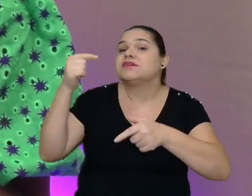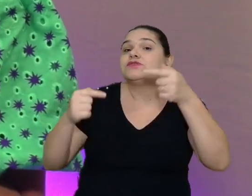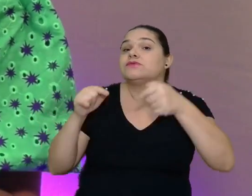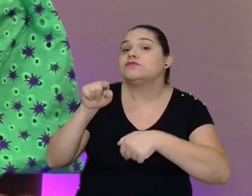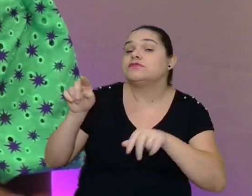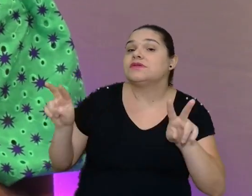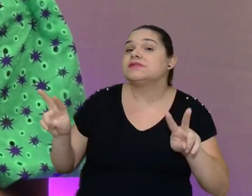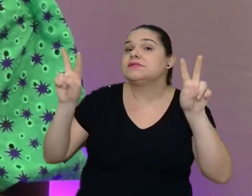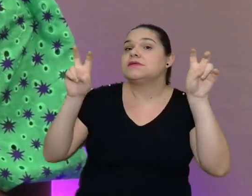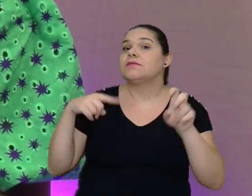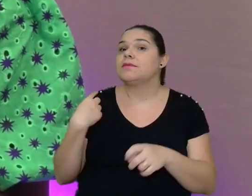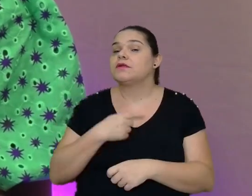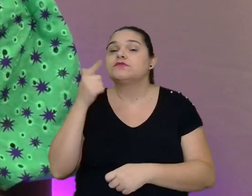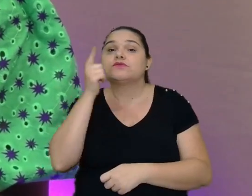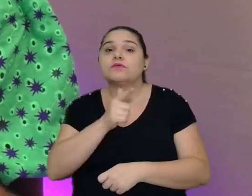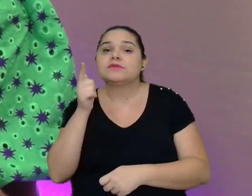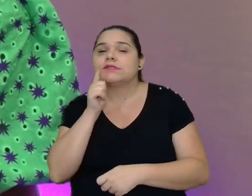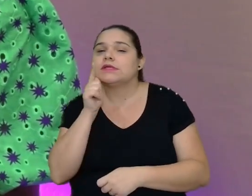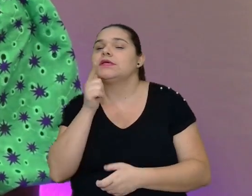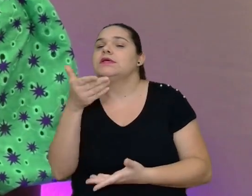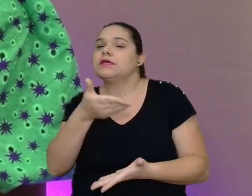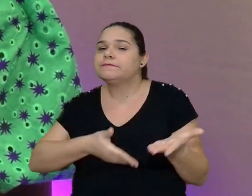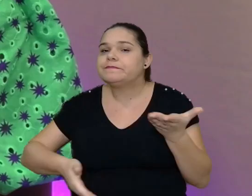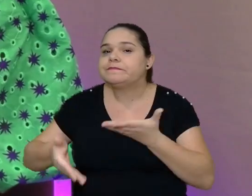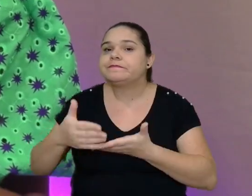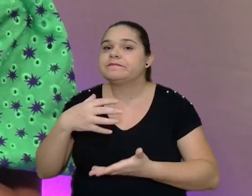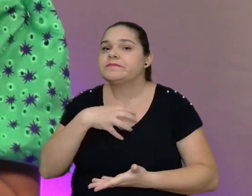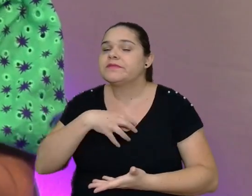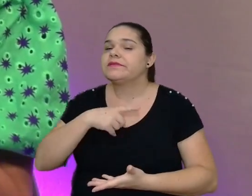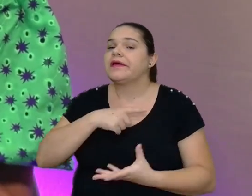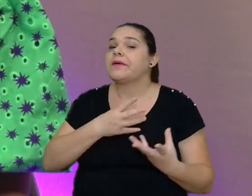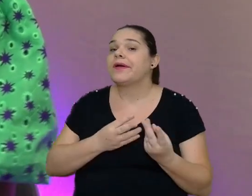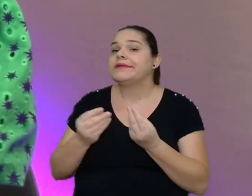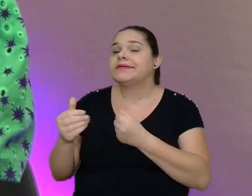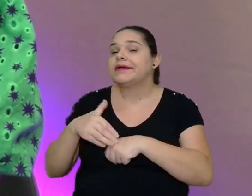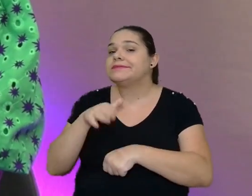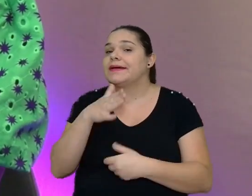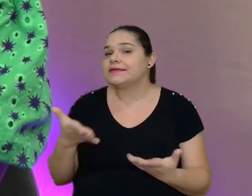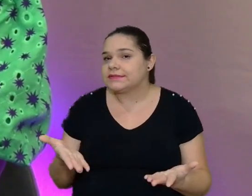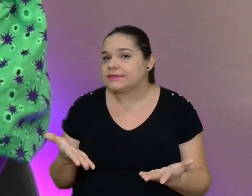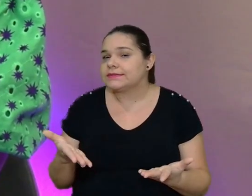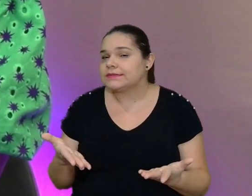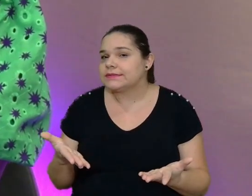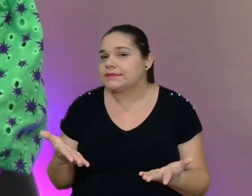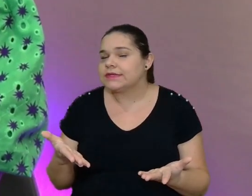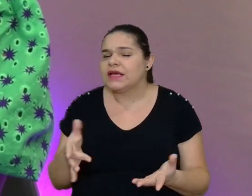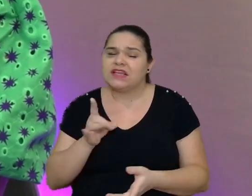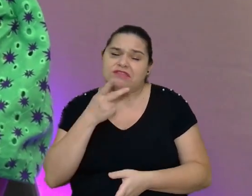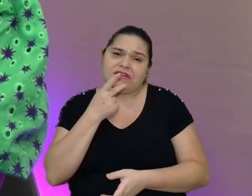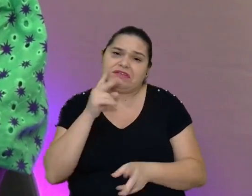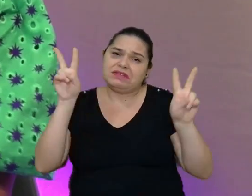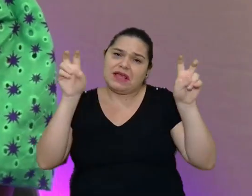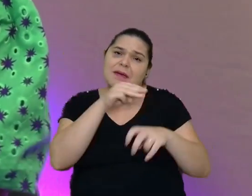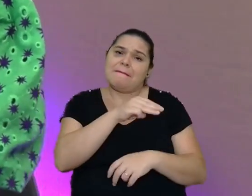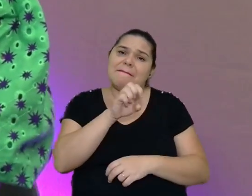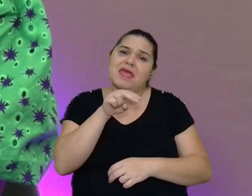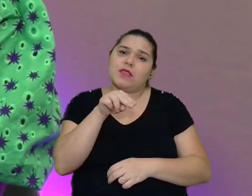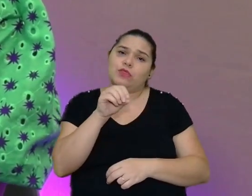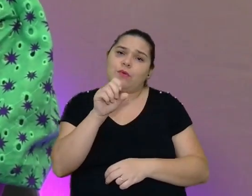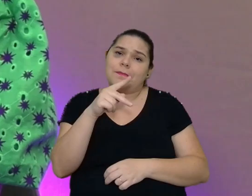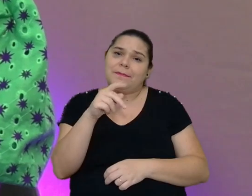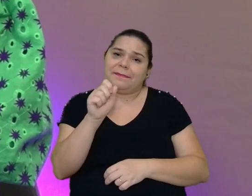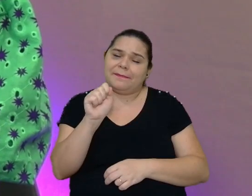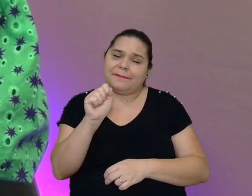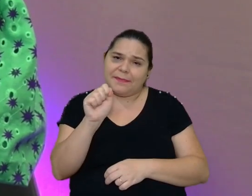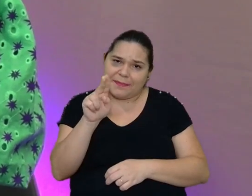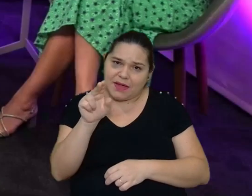consiga interagir de uma maneira que tenha mais qualidade? Enfim, estou tomando menopausa como exemplo, mas pode ser qualquer outra fase. A